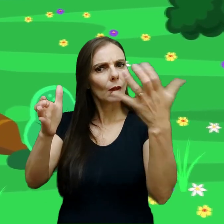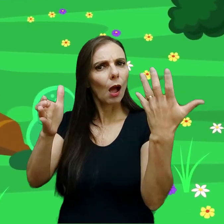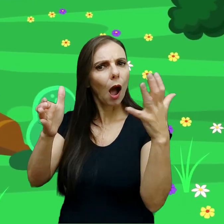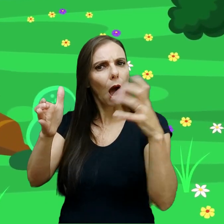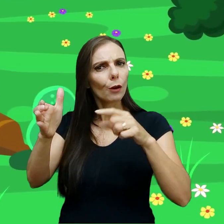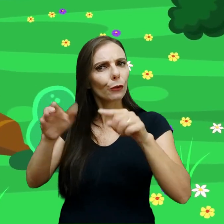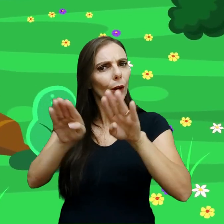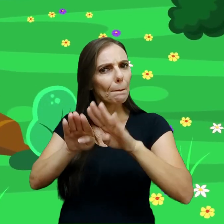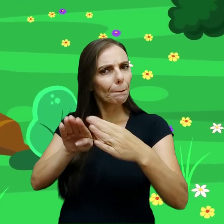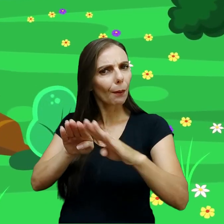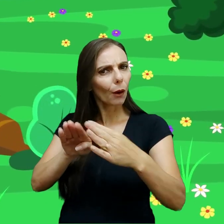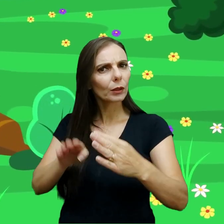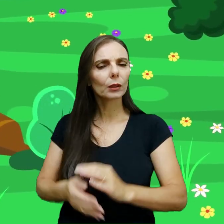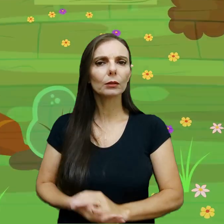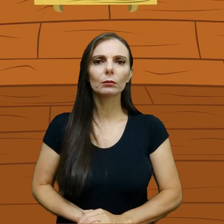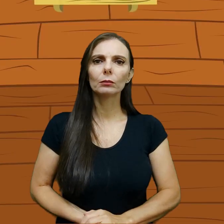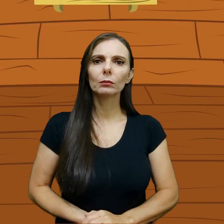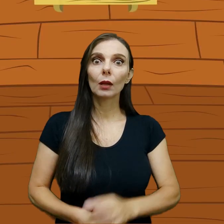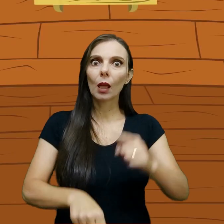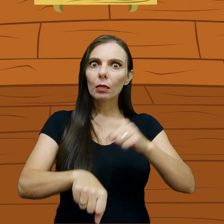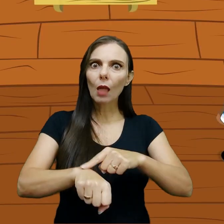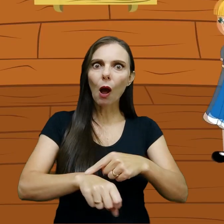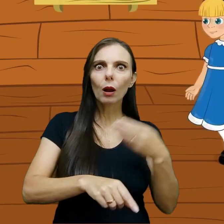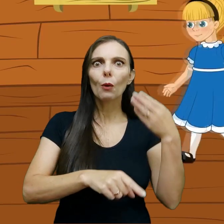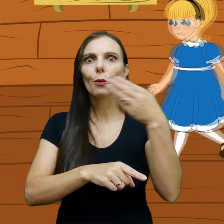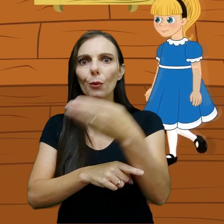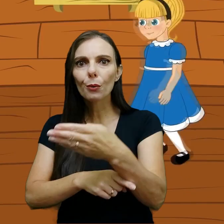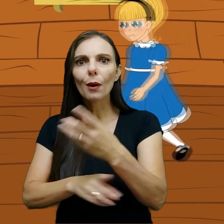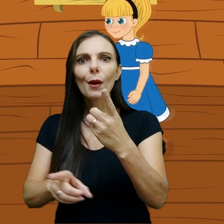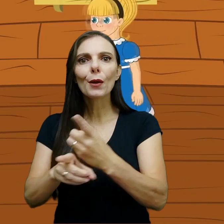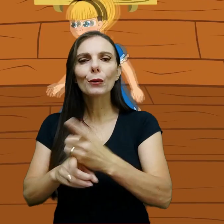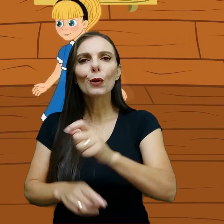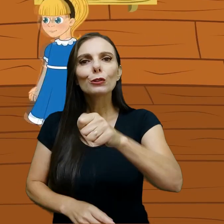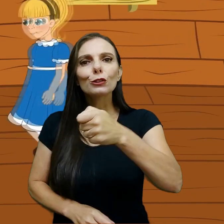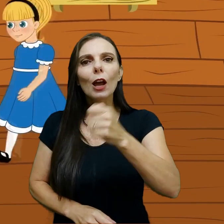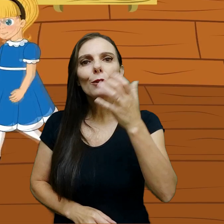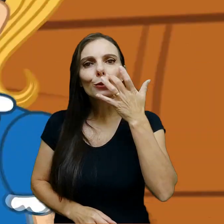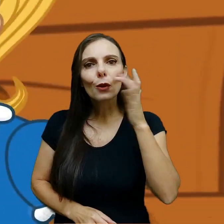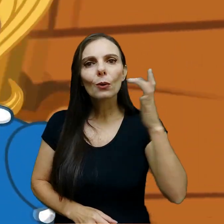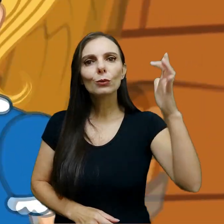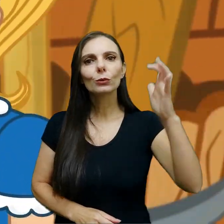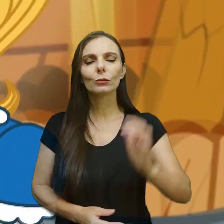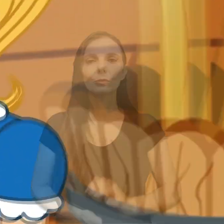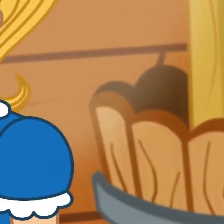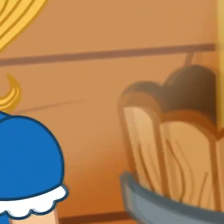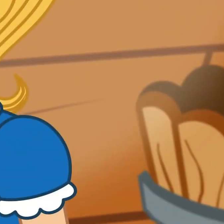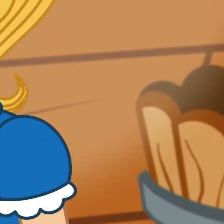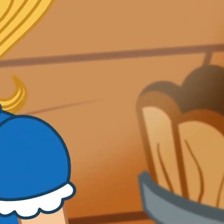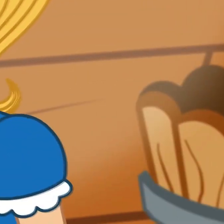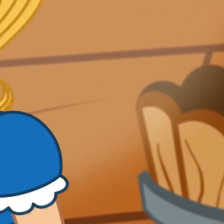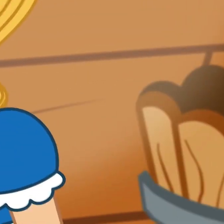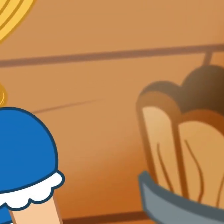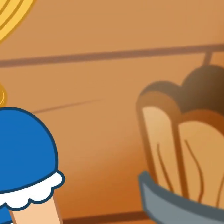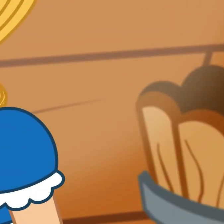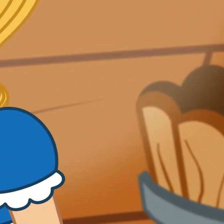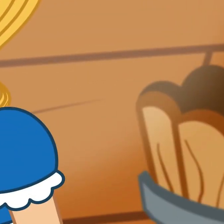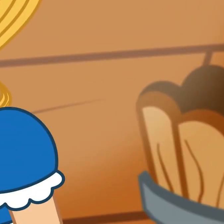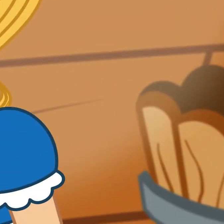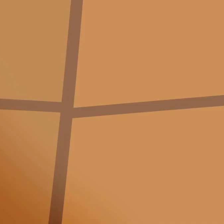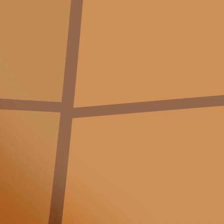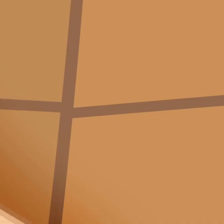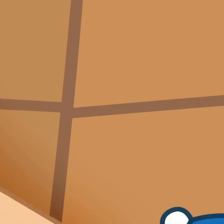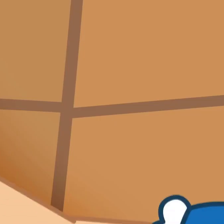de uma árvore. Quando ela entrou, ela encontrou uma chave de ouro.